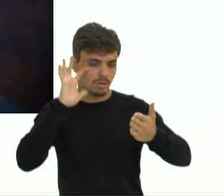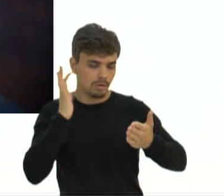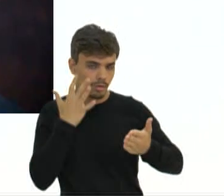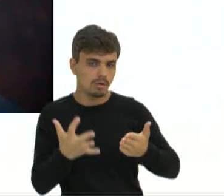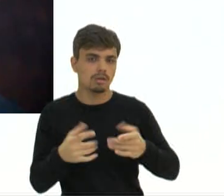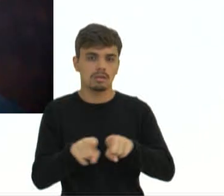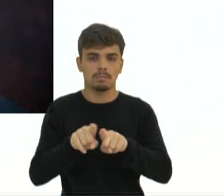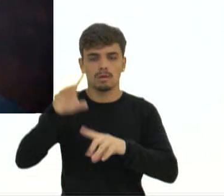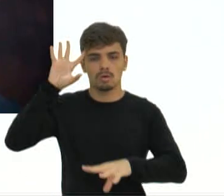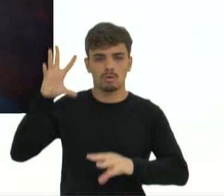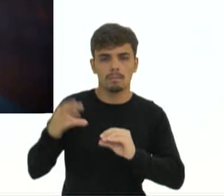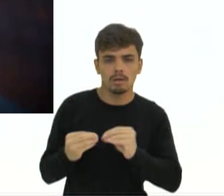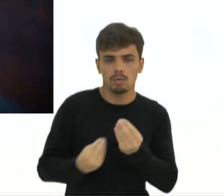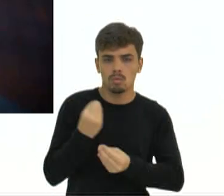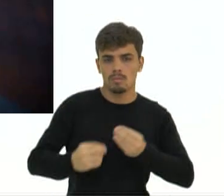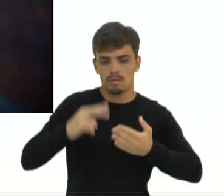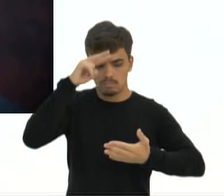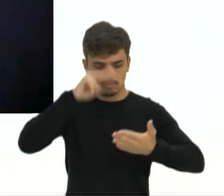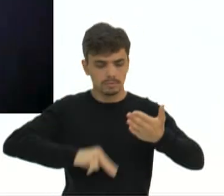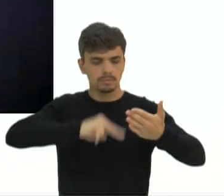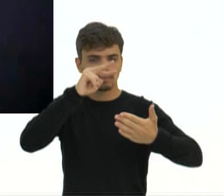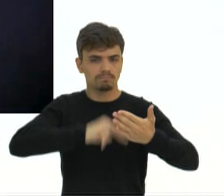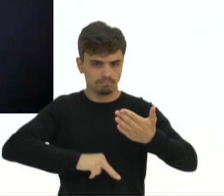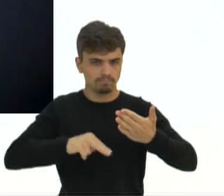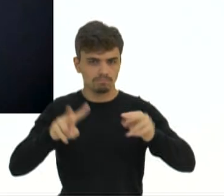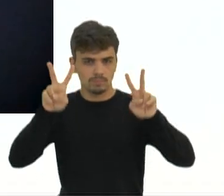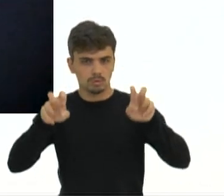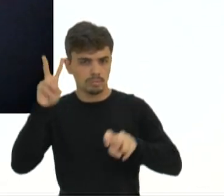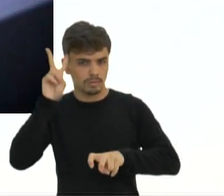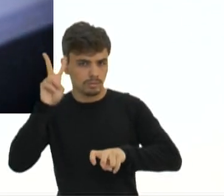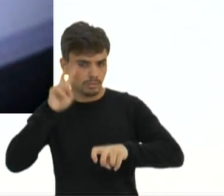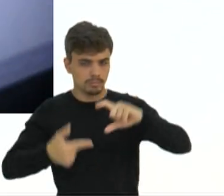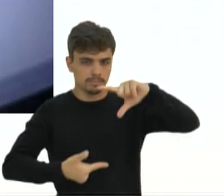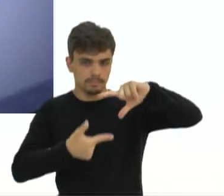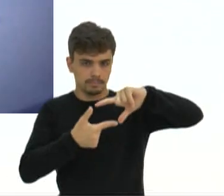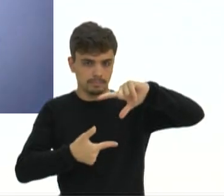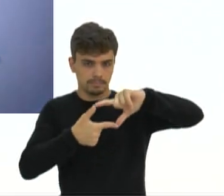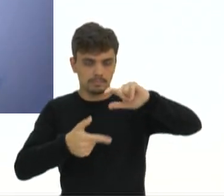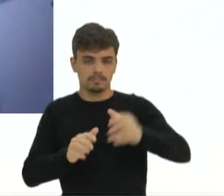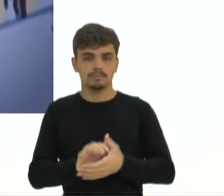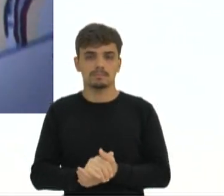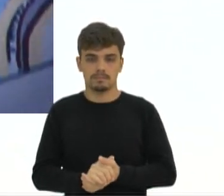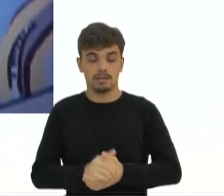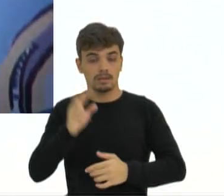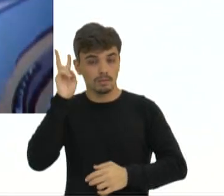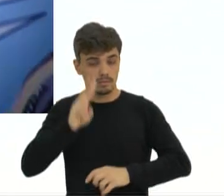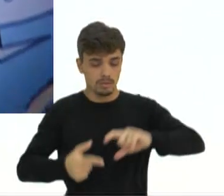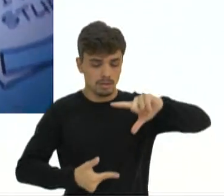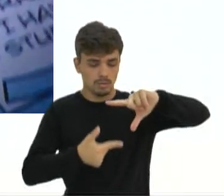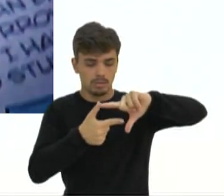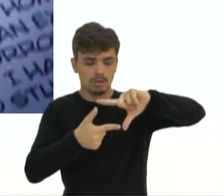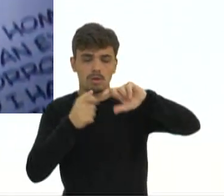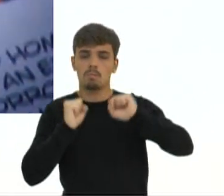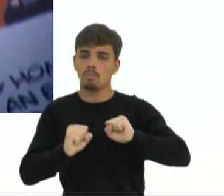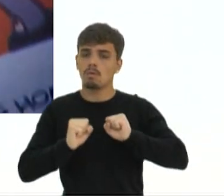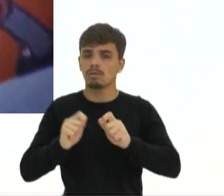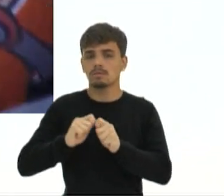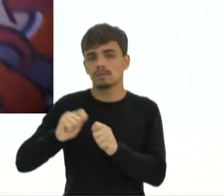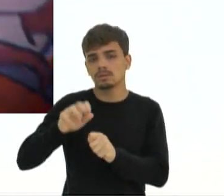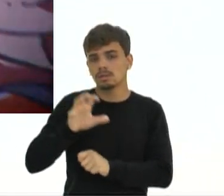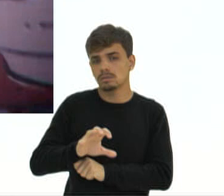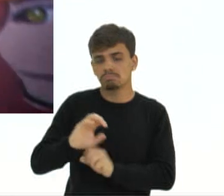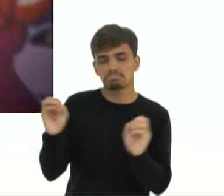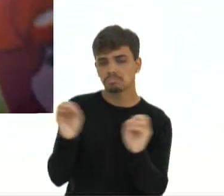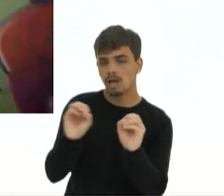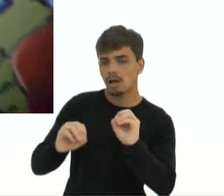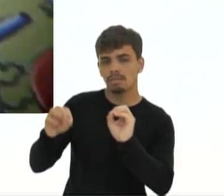da interpretação do leitor dessa história em quadrinhos, né? Uma história em quadrinhos, ela pode ser feita sem